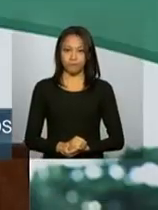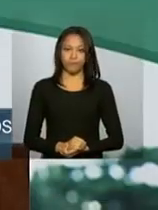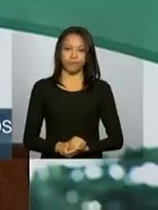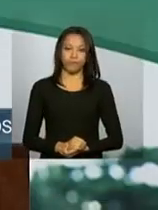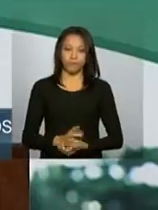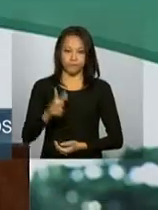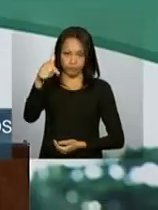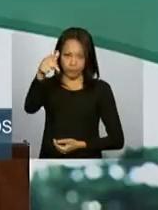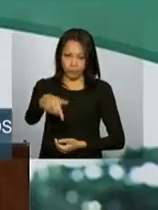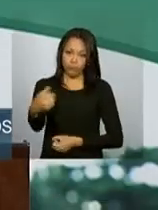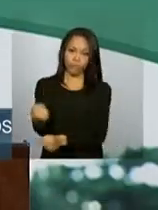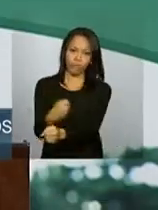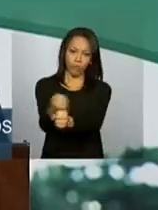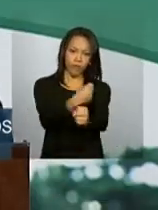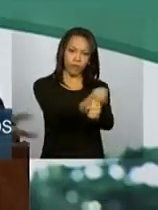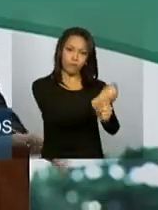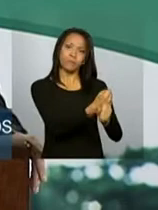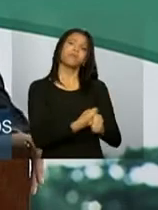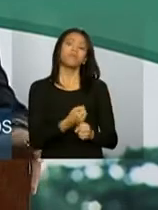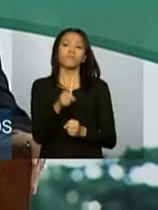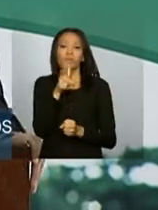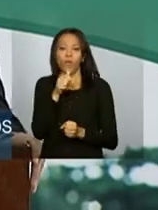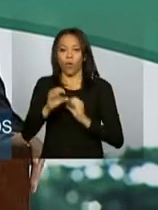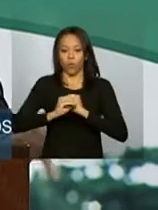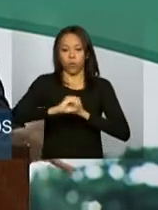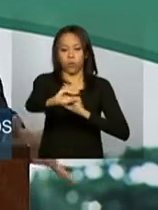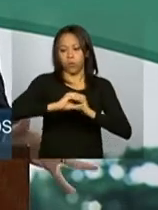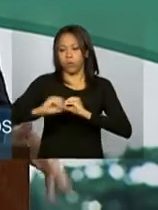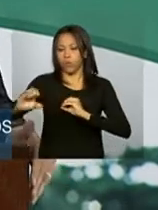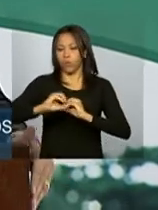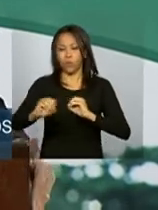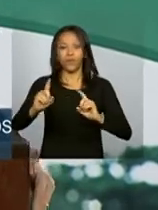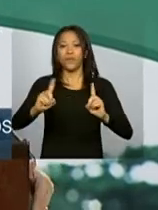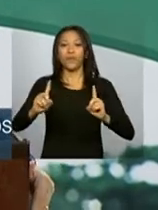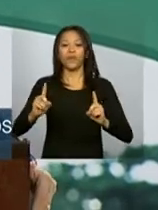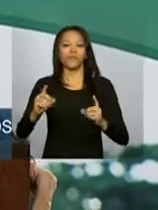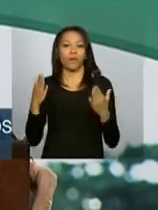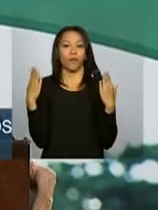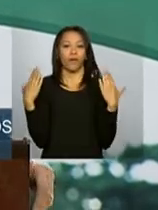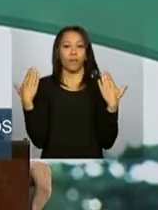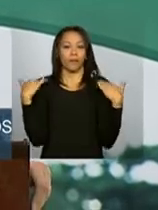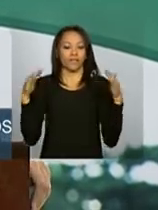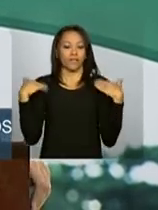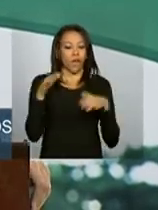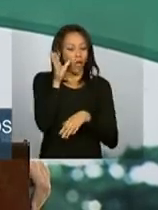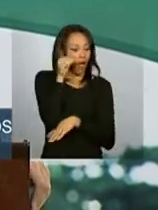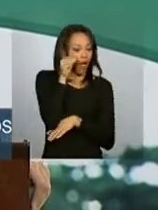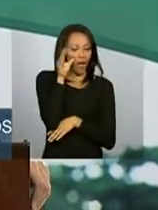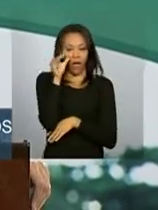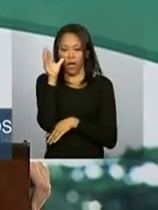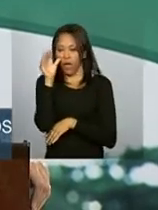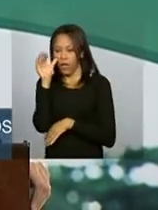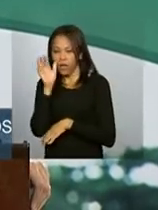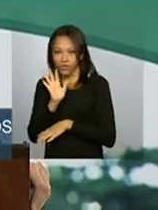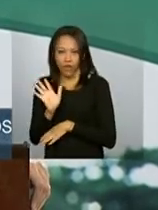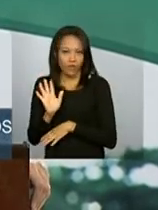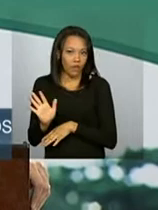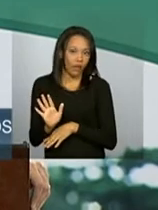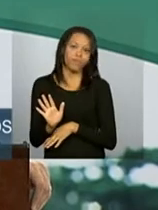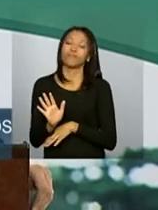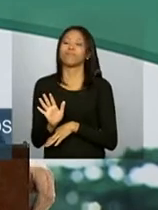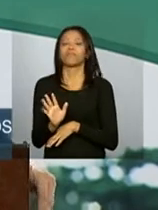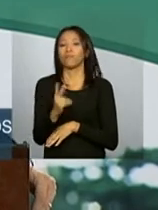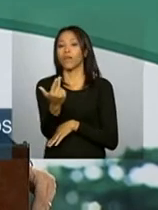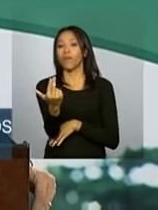Aliás, essas obras de saneamento também não viram pontos turísticos. Mas ela, como disse a nossa prefeita